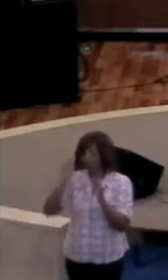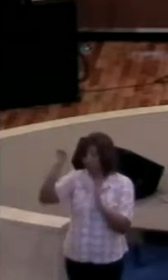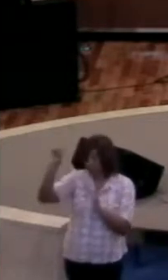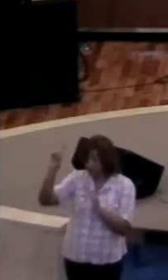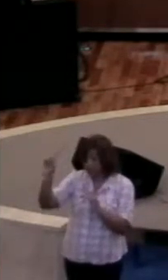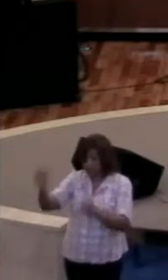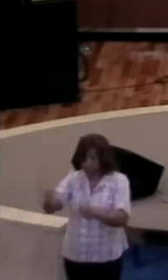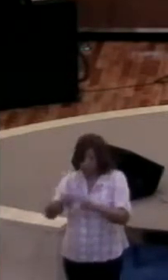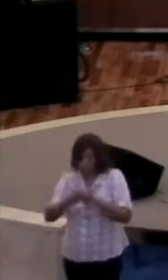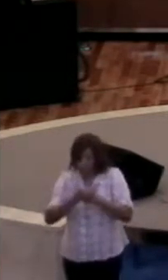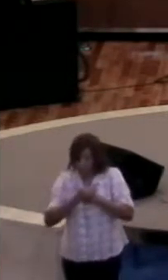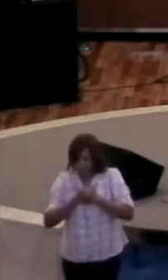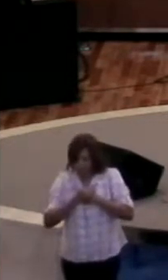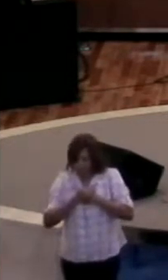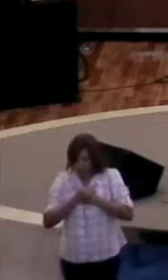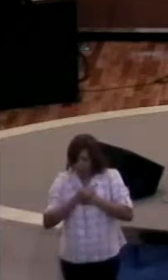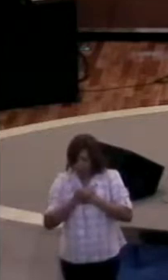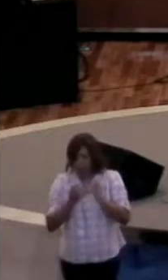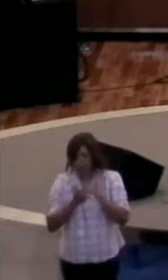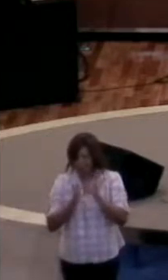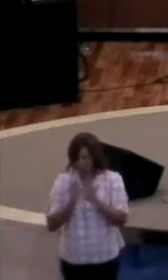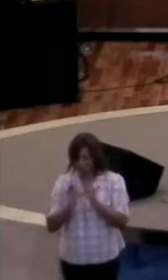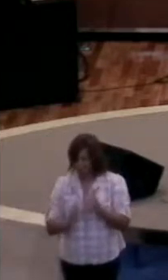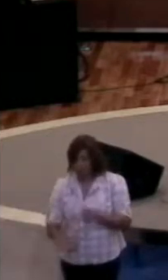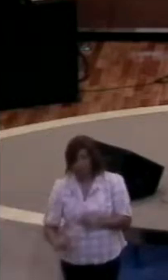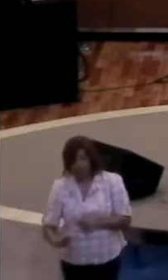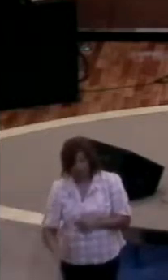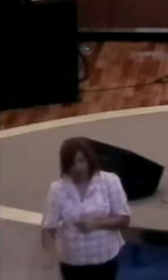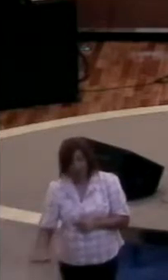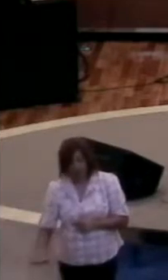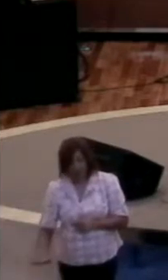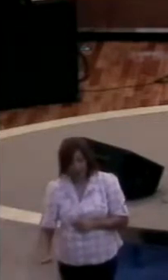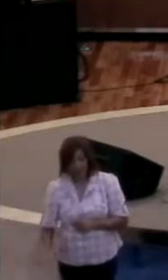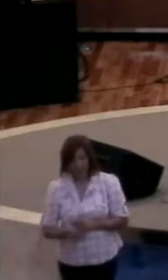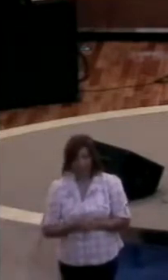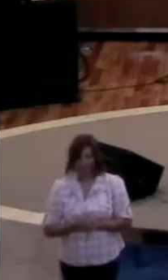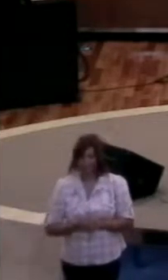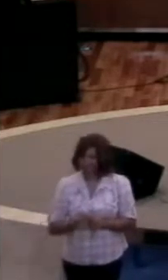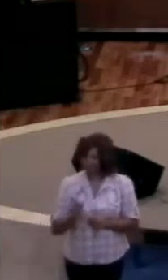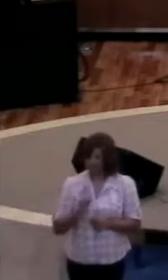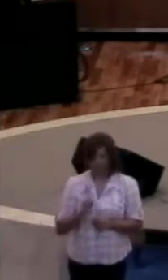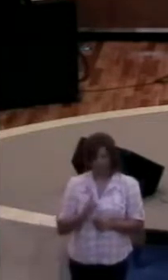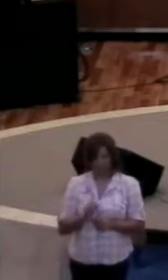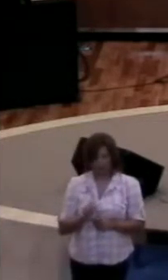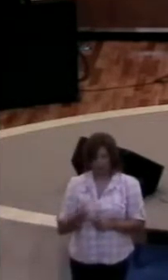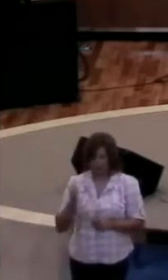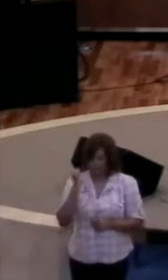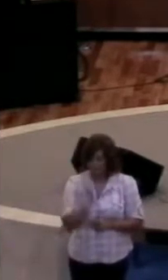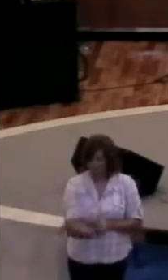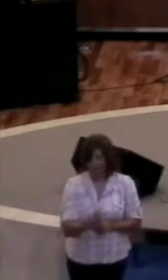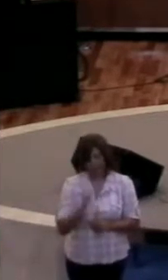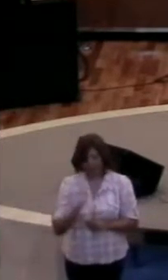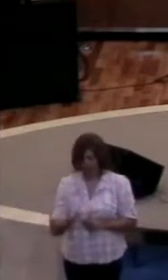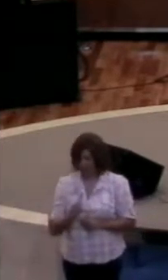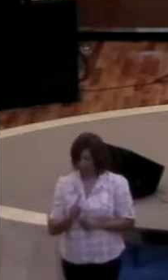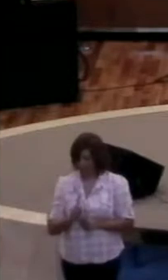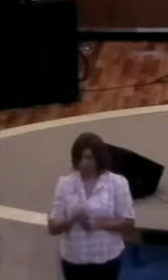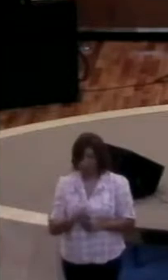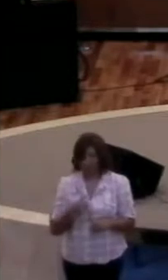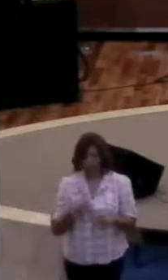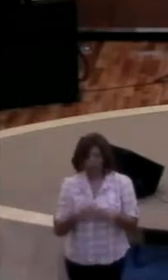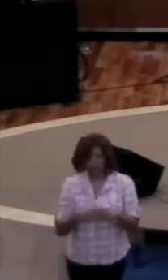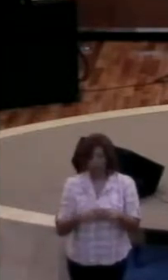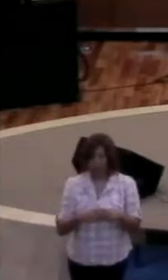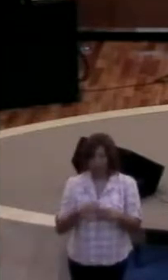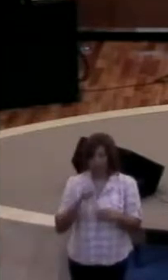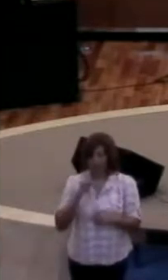refere a pessoa de Cristo, no que se refere a uma pessoa que tinha e tem todo o poder, esta palavra